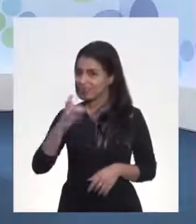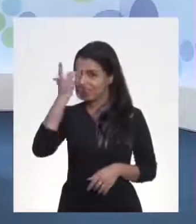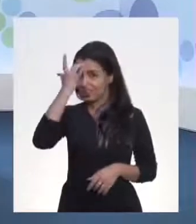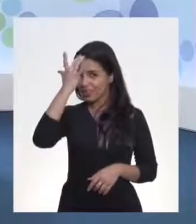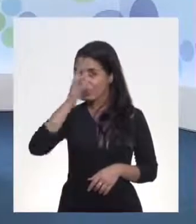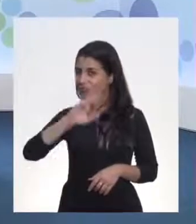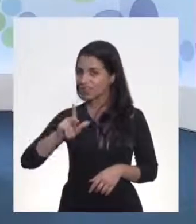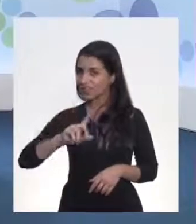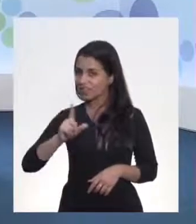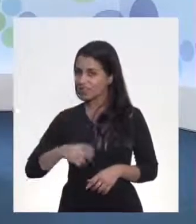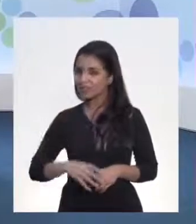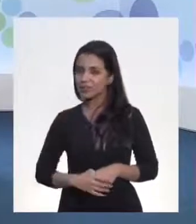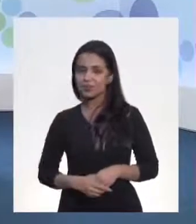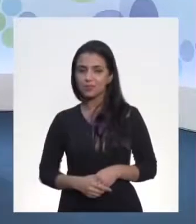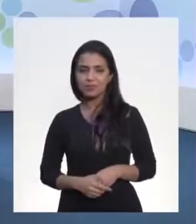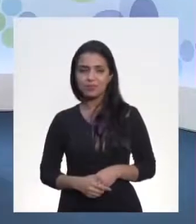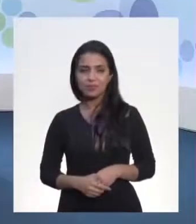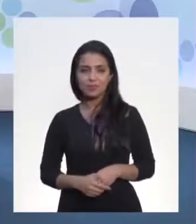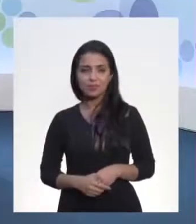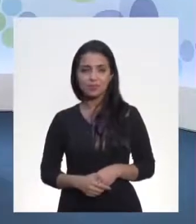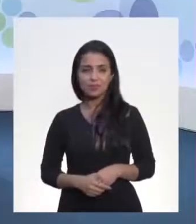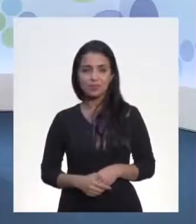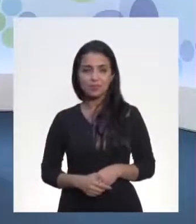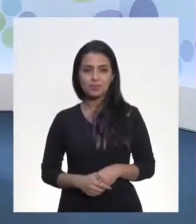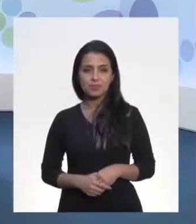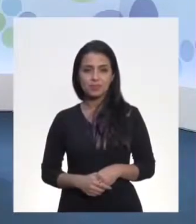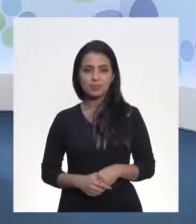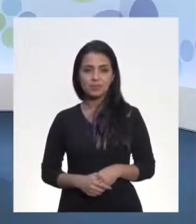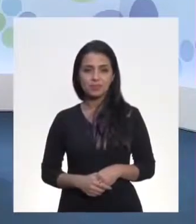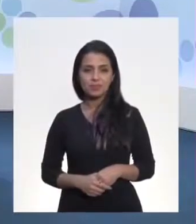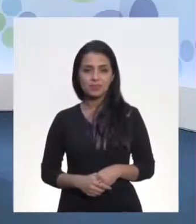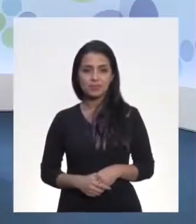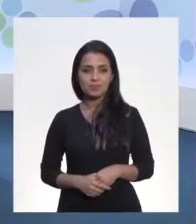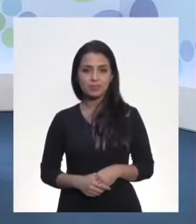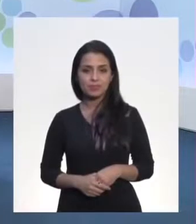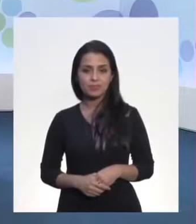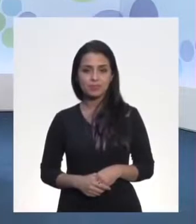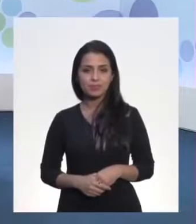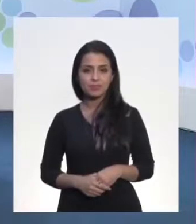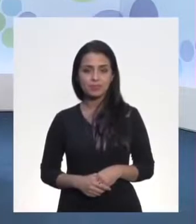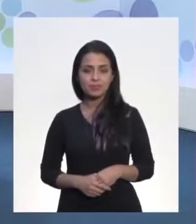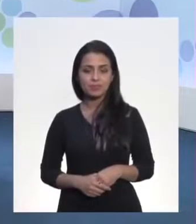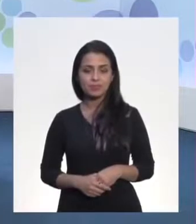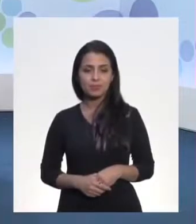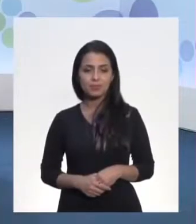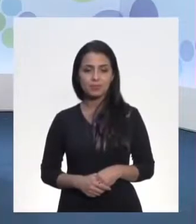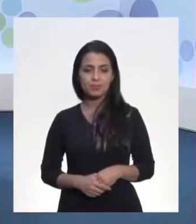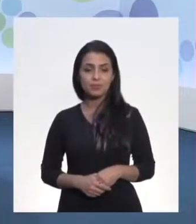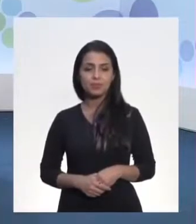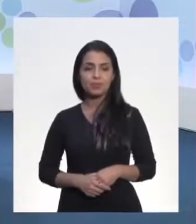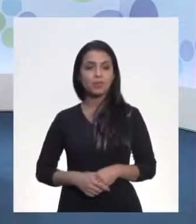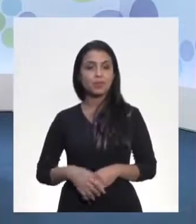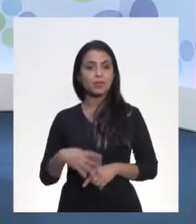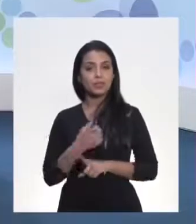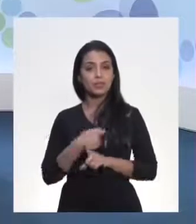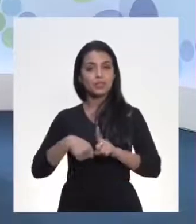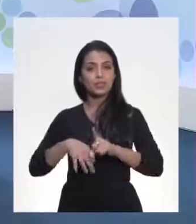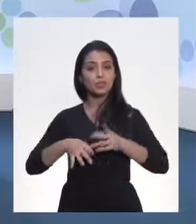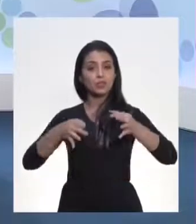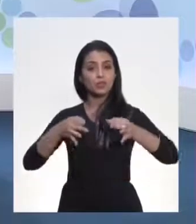Construção de uma... uma sociedade mais justa